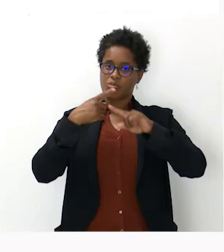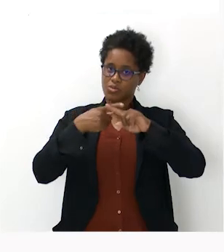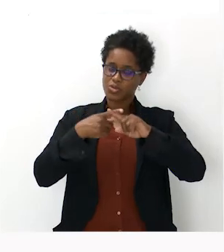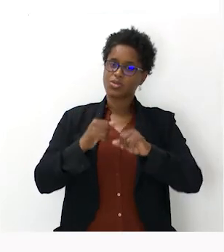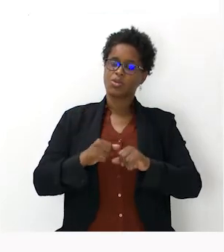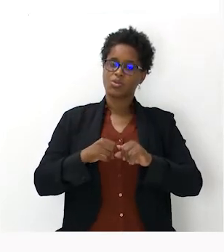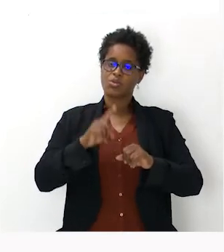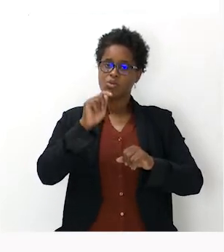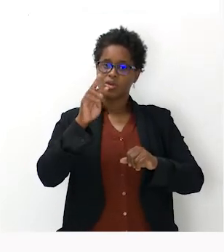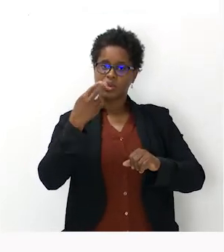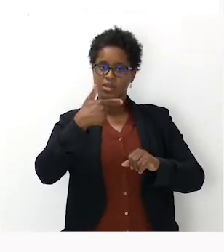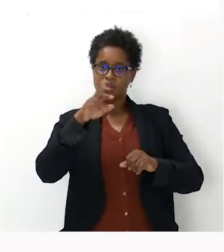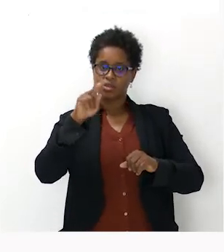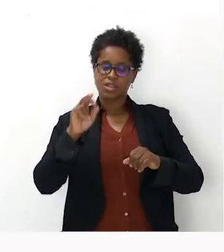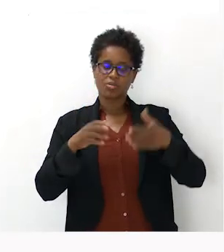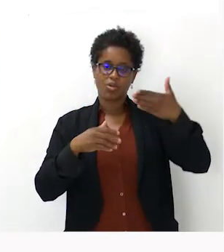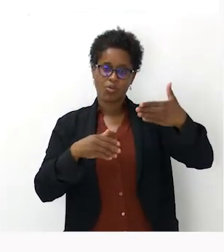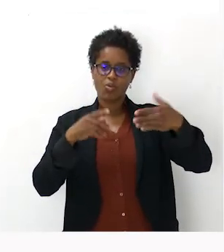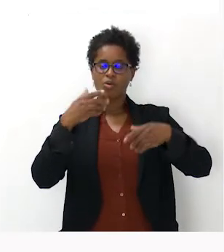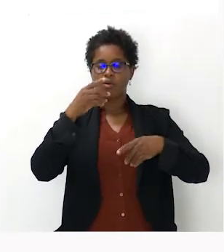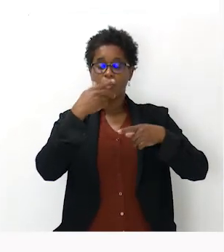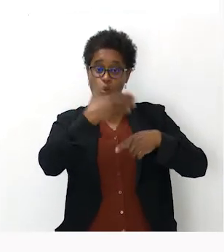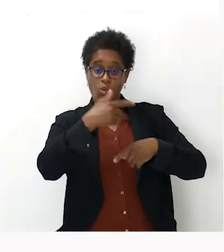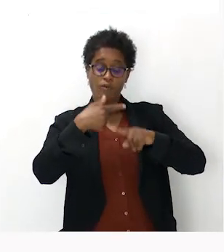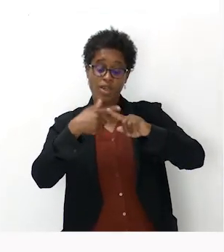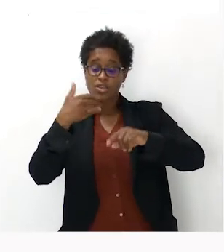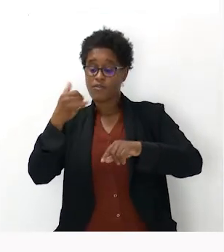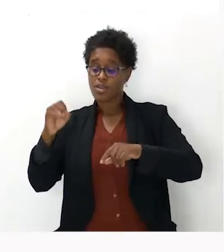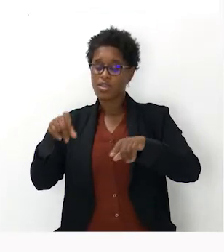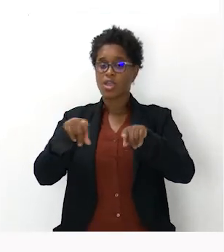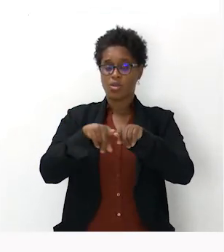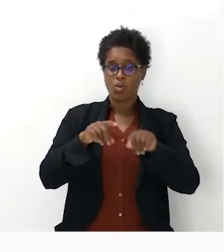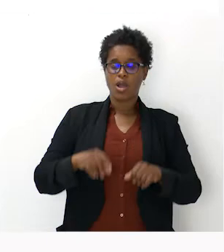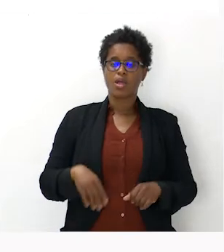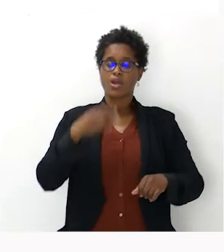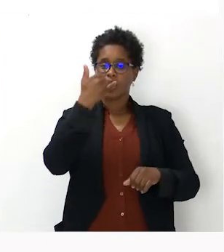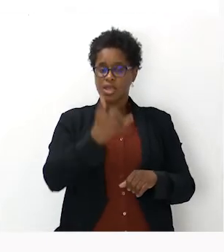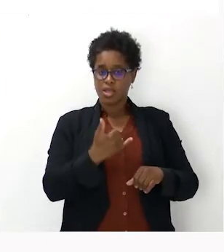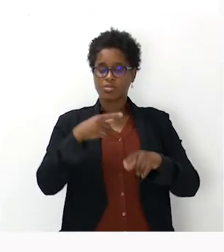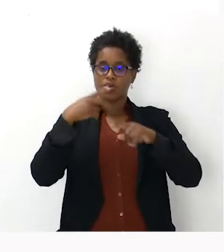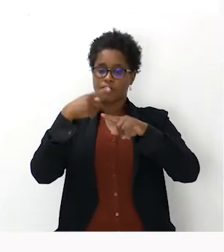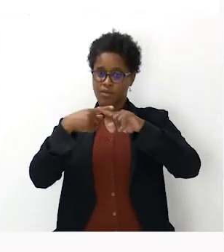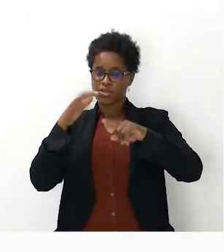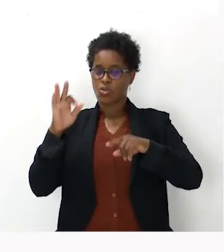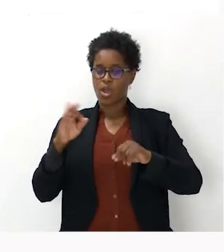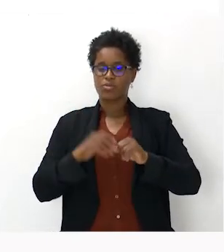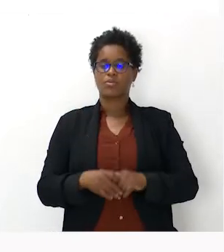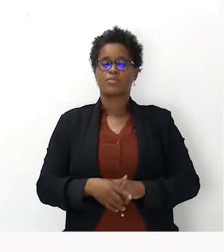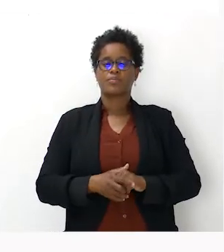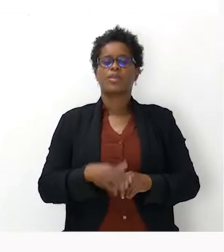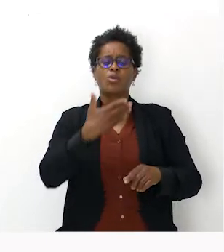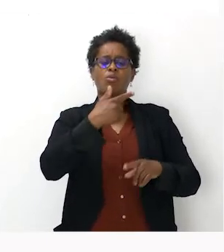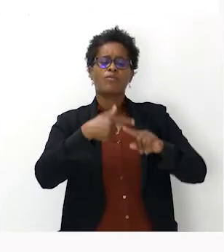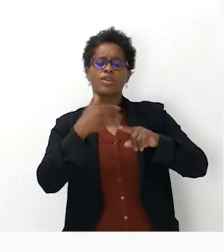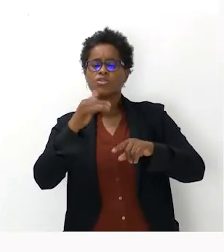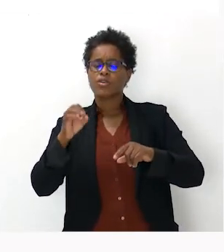multiplicar os extremos. 1 vezes 20 é igual a y vezes 4. 1